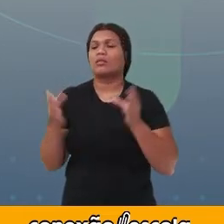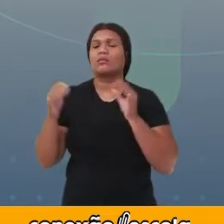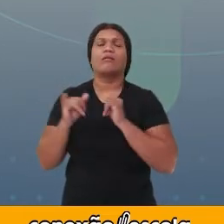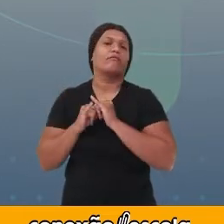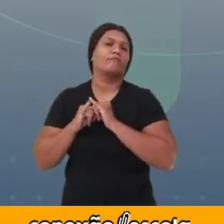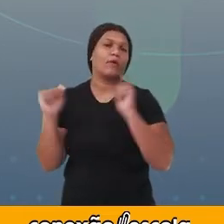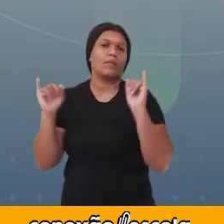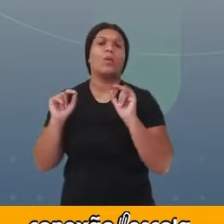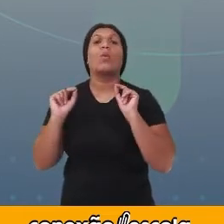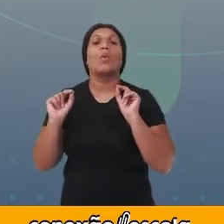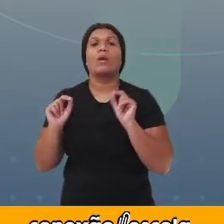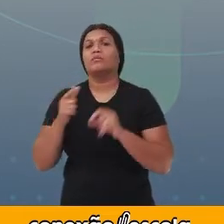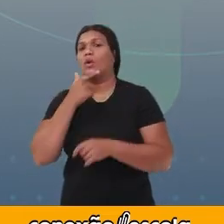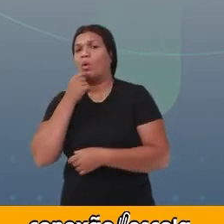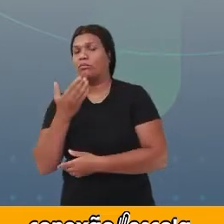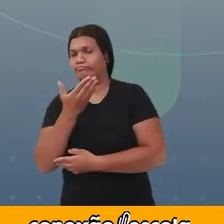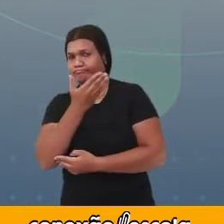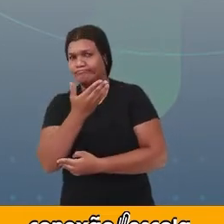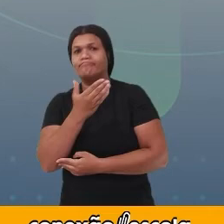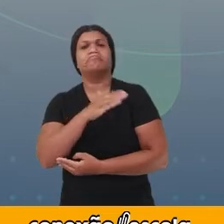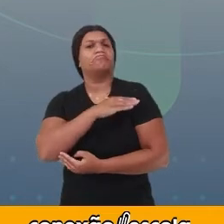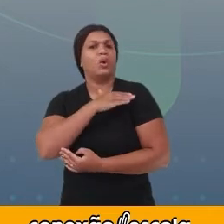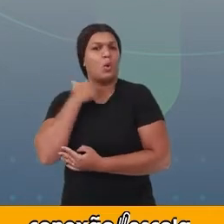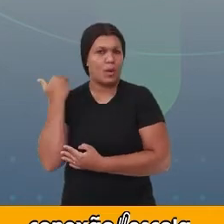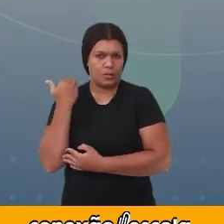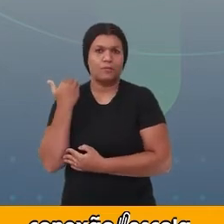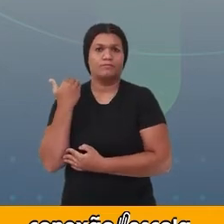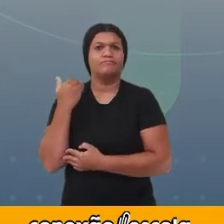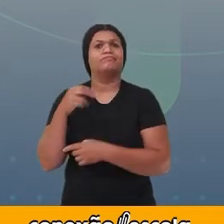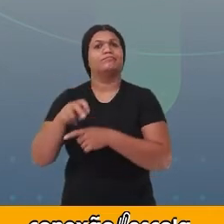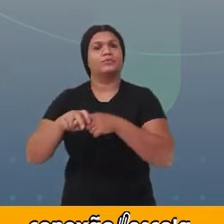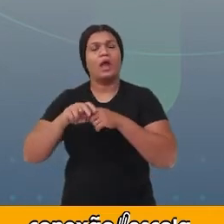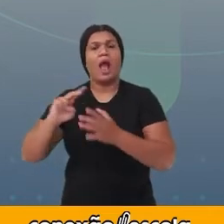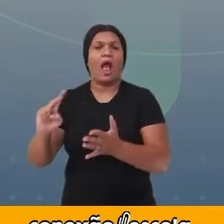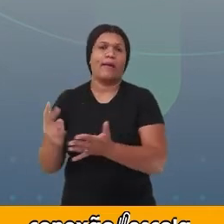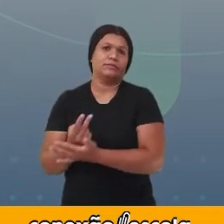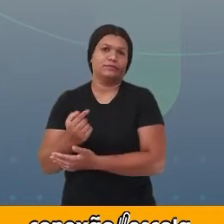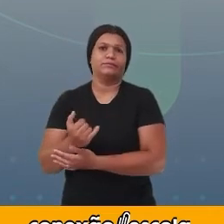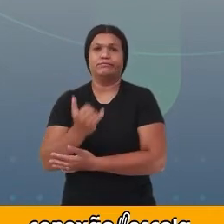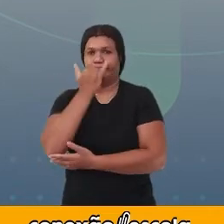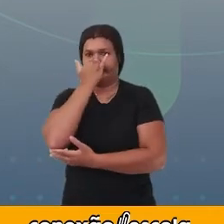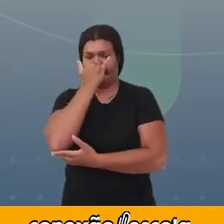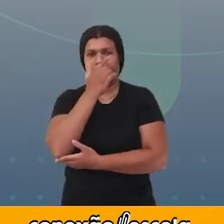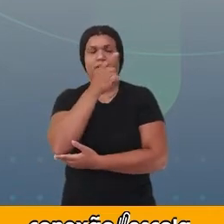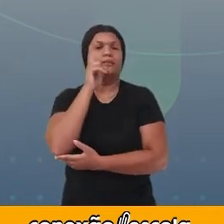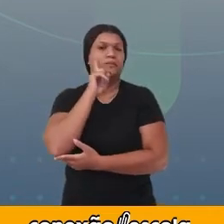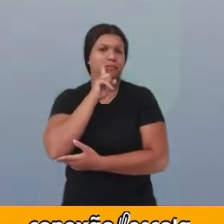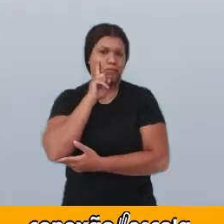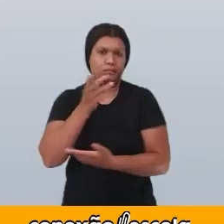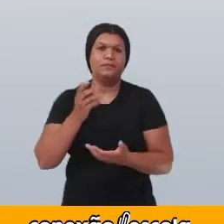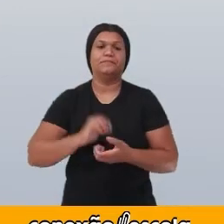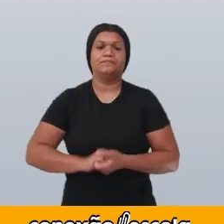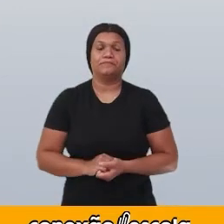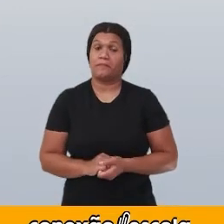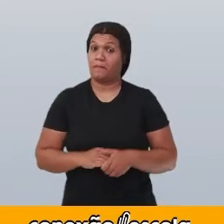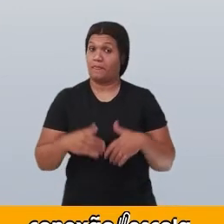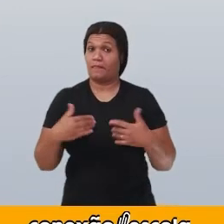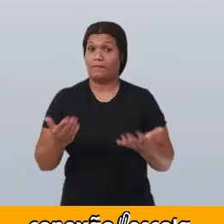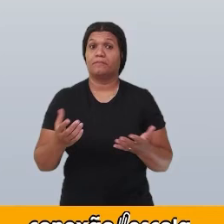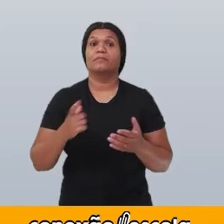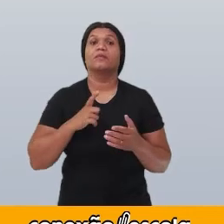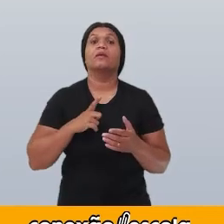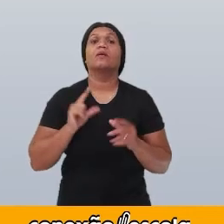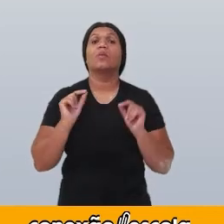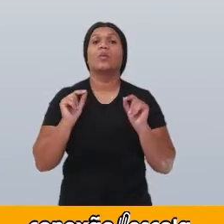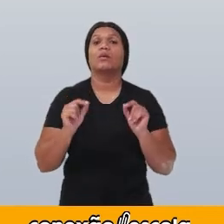informação de que o George Floyd havia sido morto nessa triste situação. Então, nós temos aí